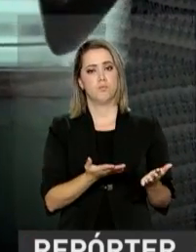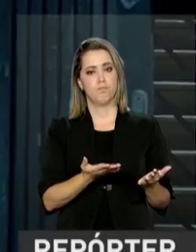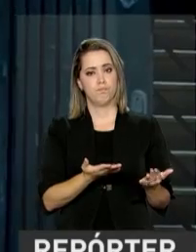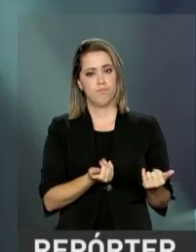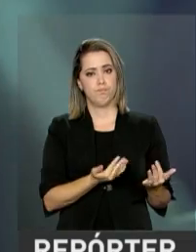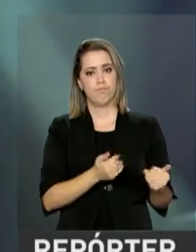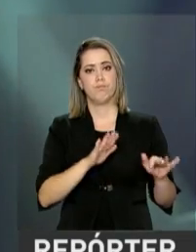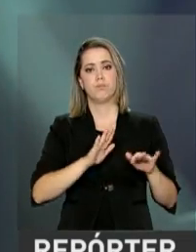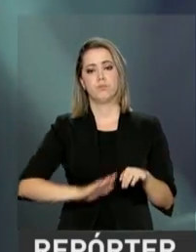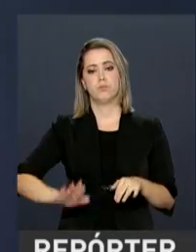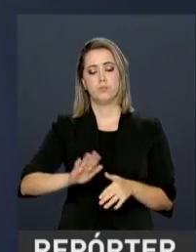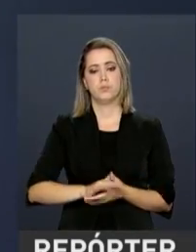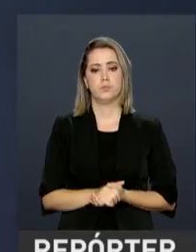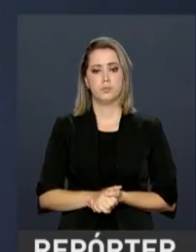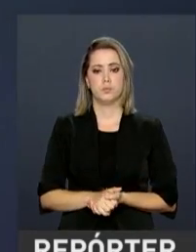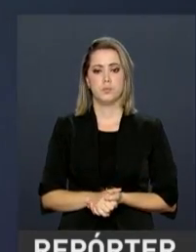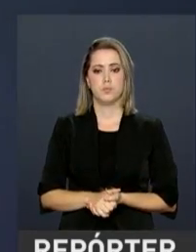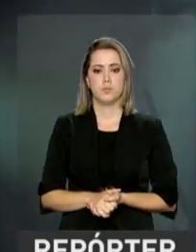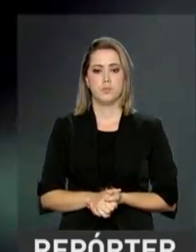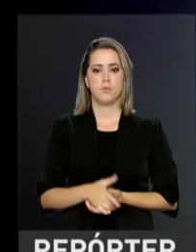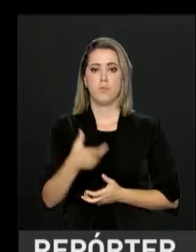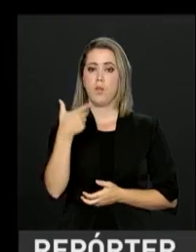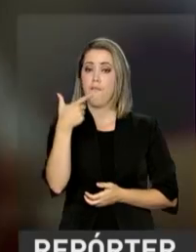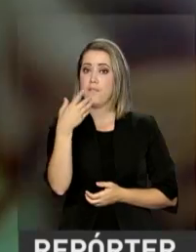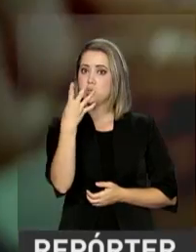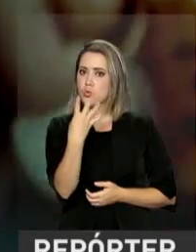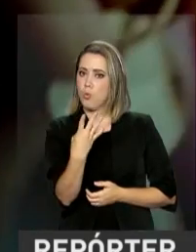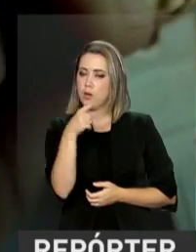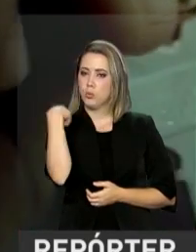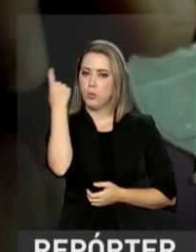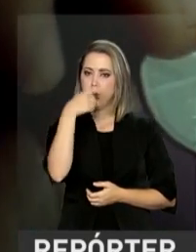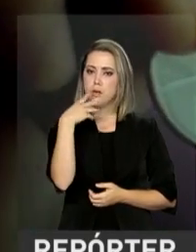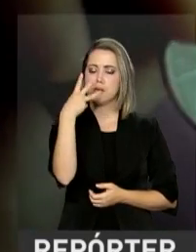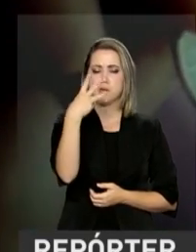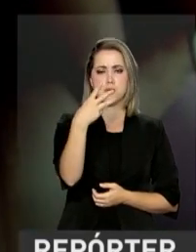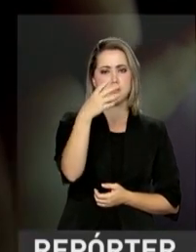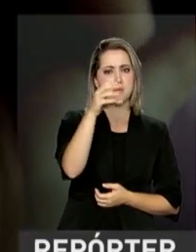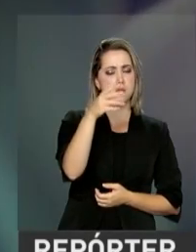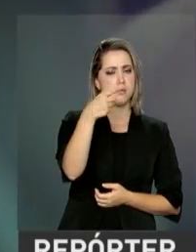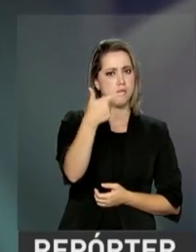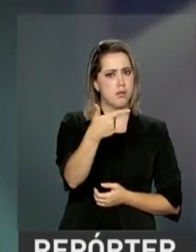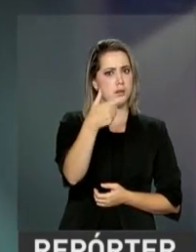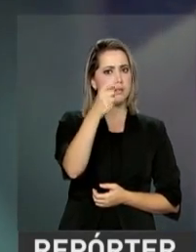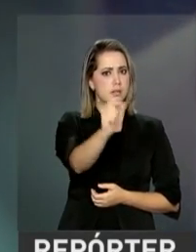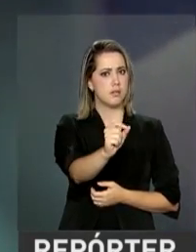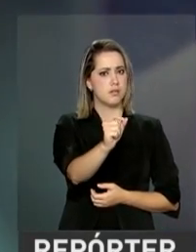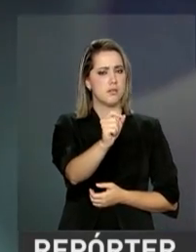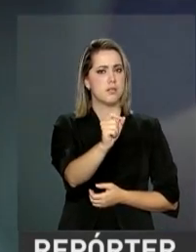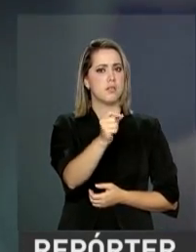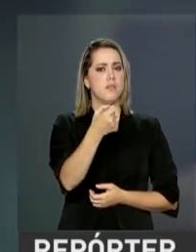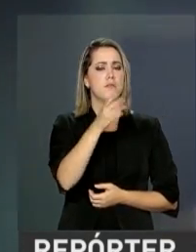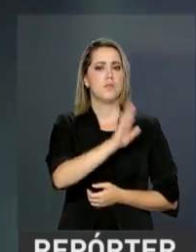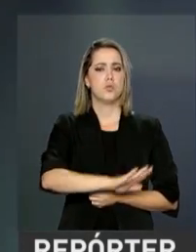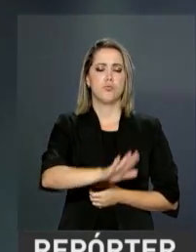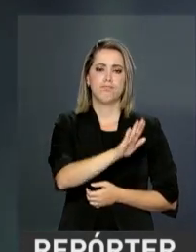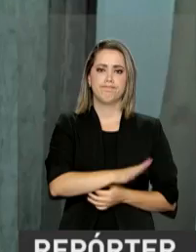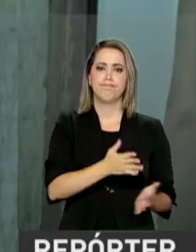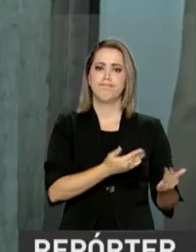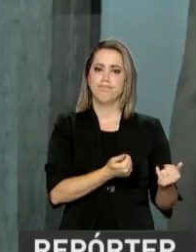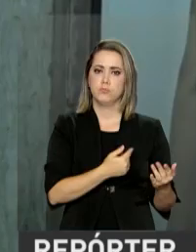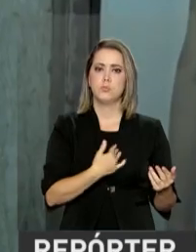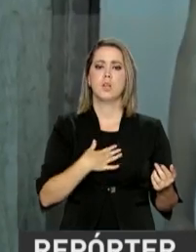adolescentes estima-se que a cada 24 horas 320 crianças sejam exploradas em todo